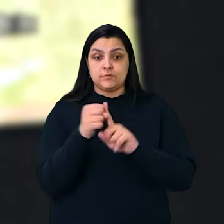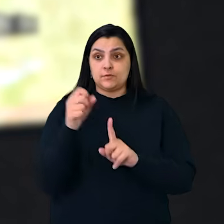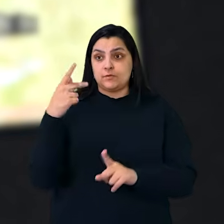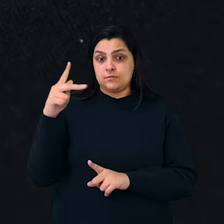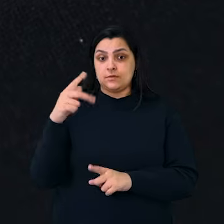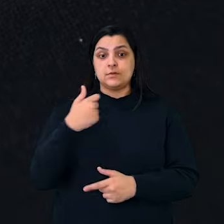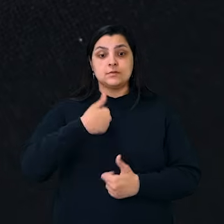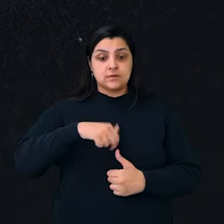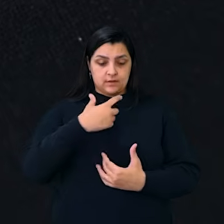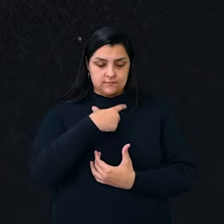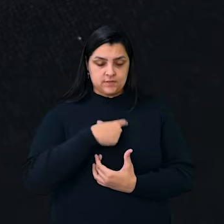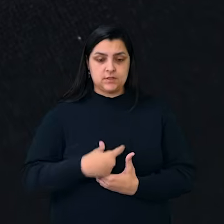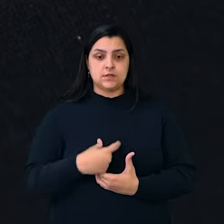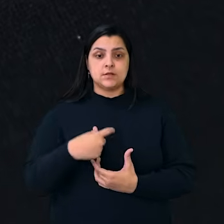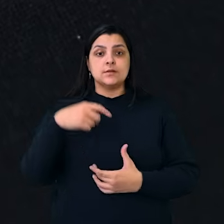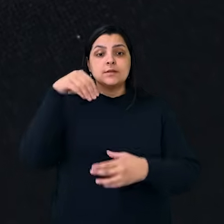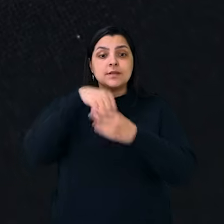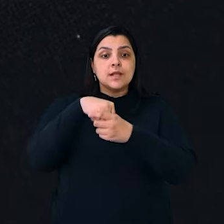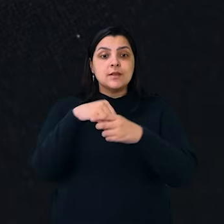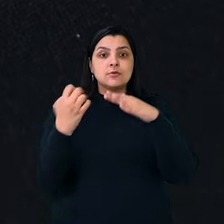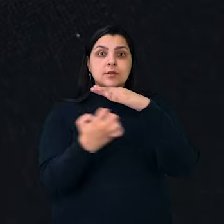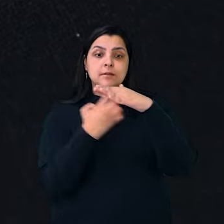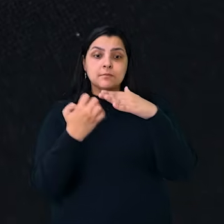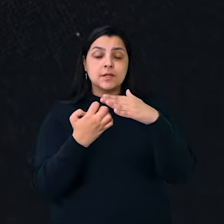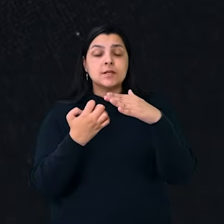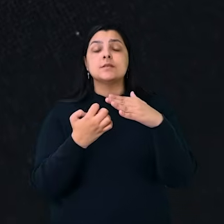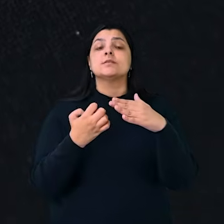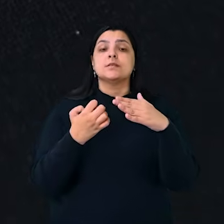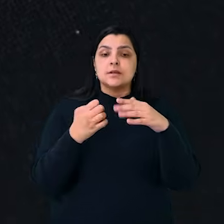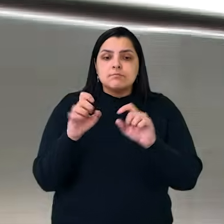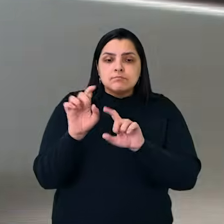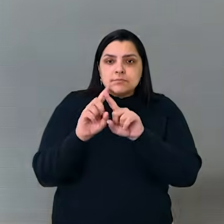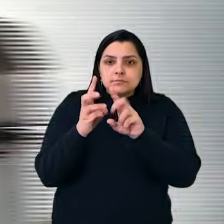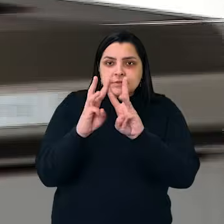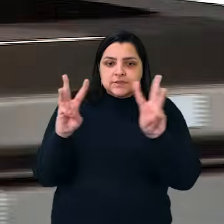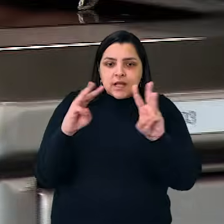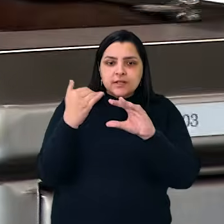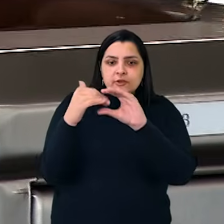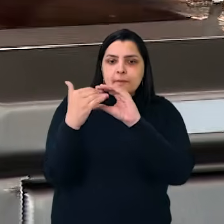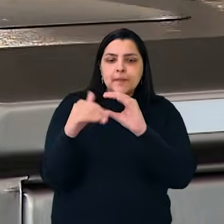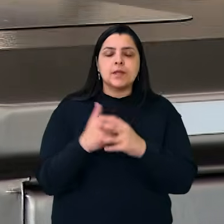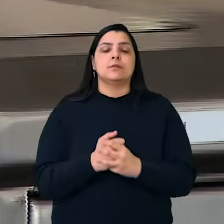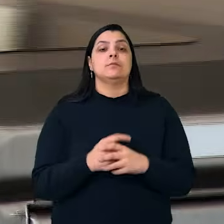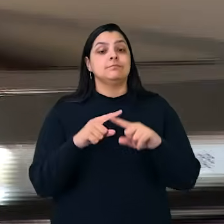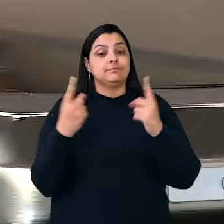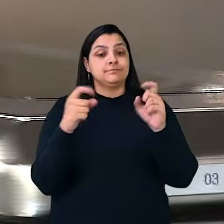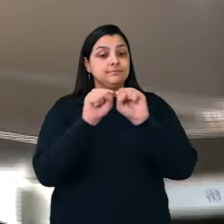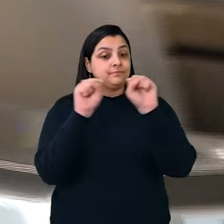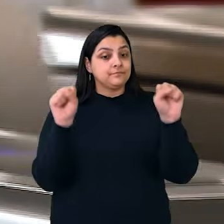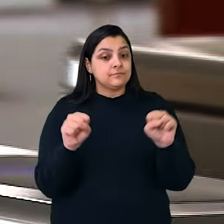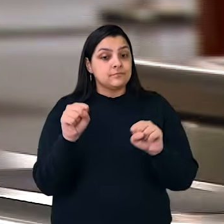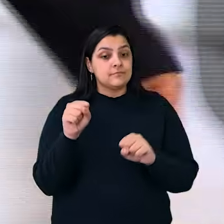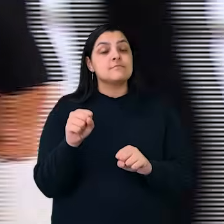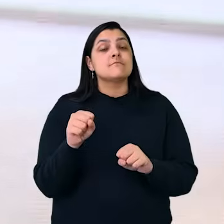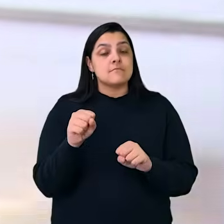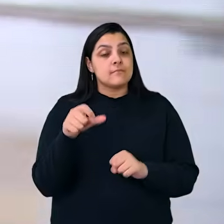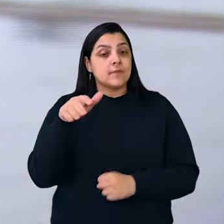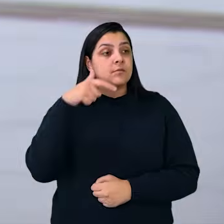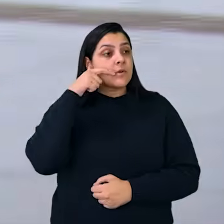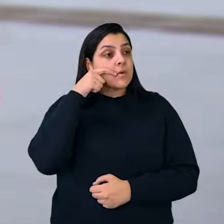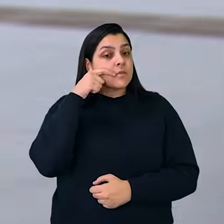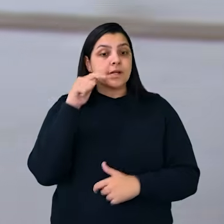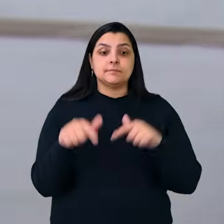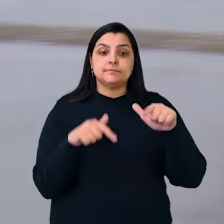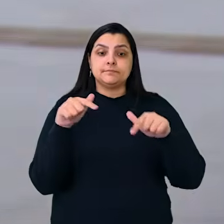da trabalhadora constava nos canais internos da empresa e no crachá. Em relação aos sistemas, a empresa ponderou que a